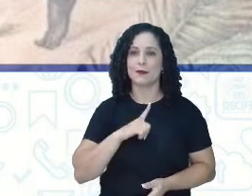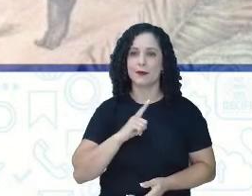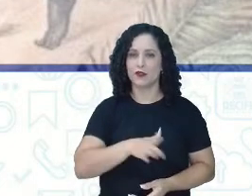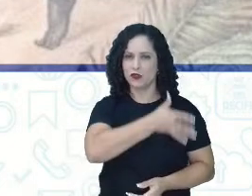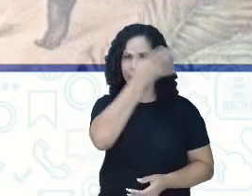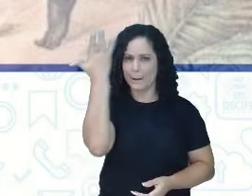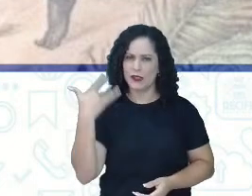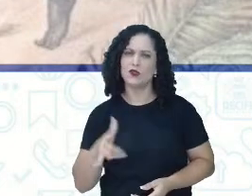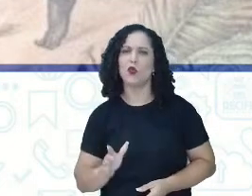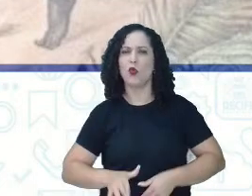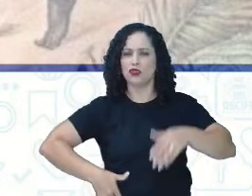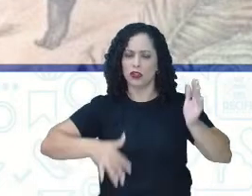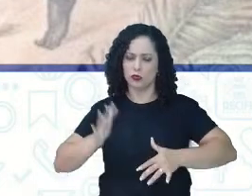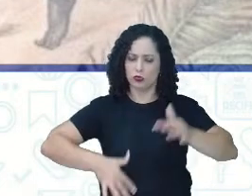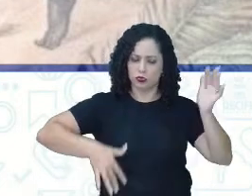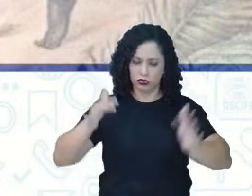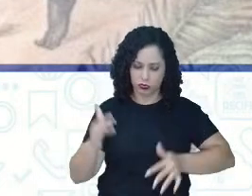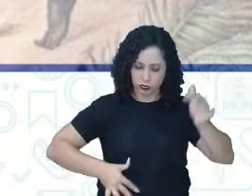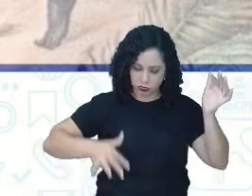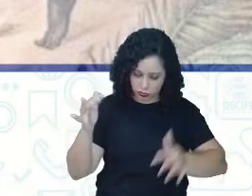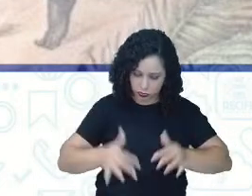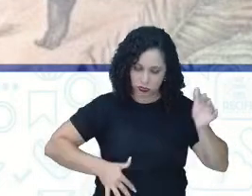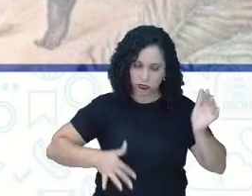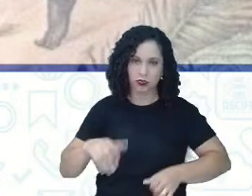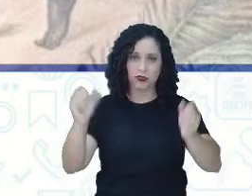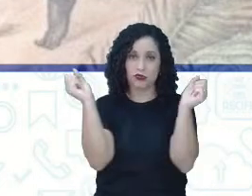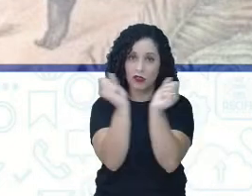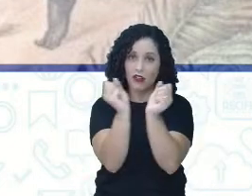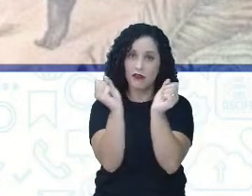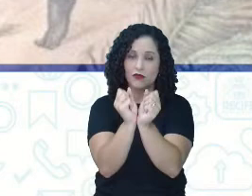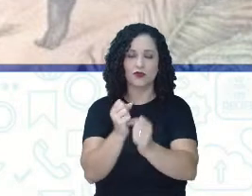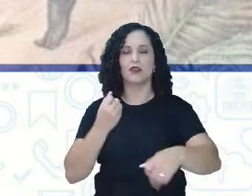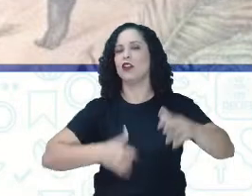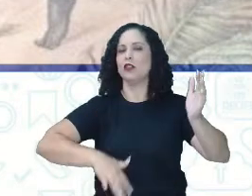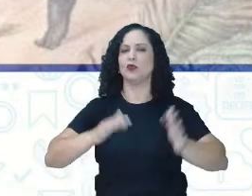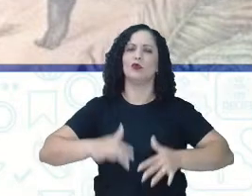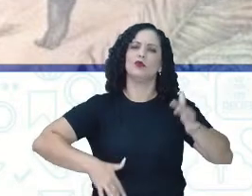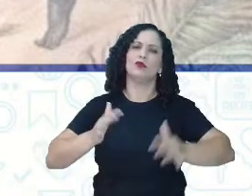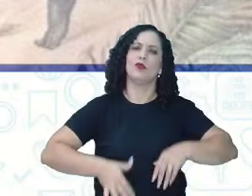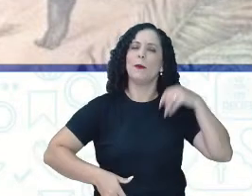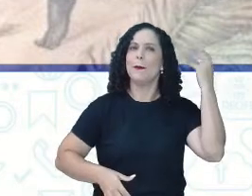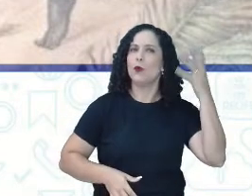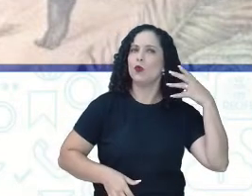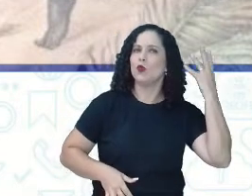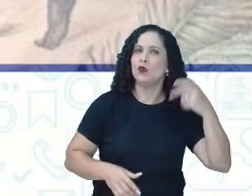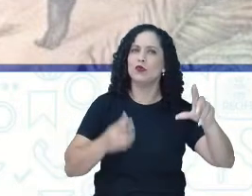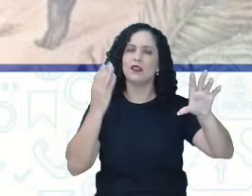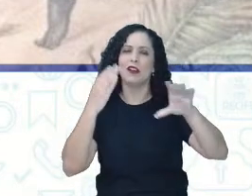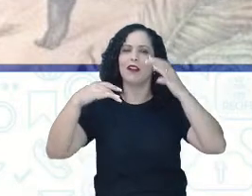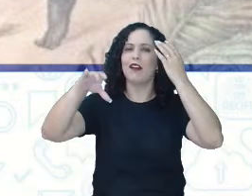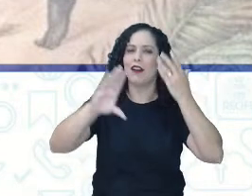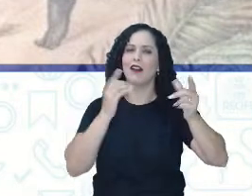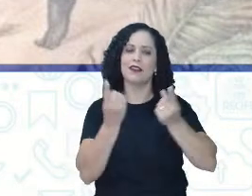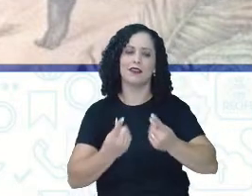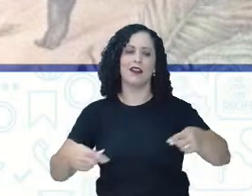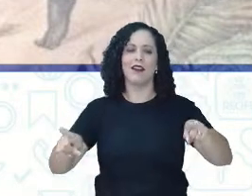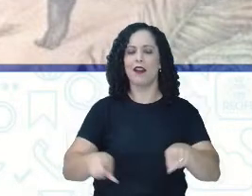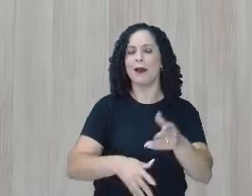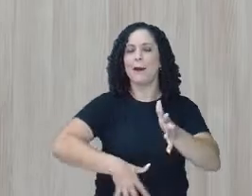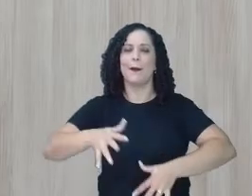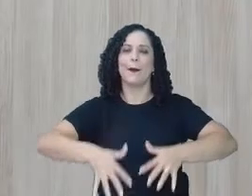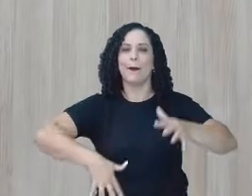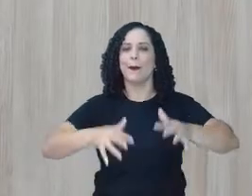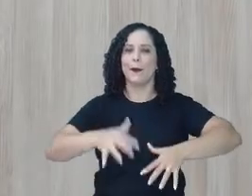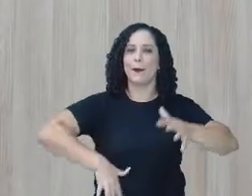escravizadas fazendo música, né, cantando, dançando na cidade. Era tão reprimido, mas eles continuavam fazendo e eram formas realmente